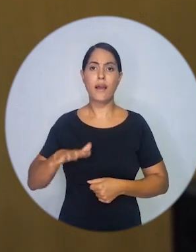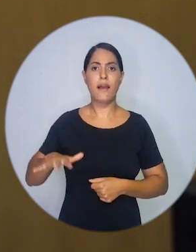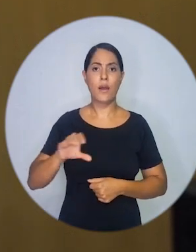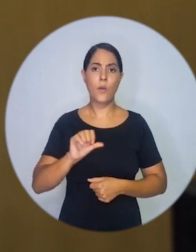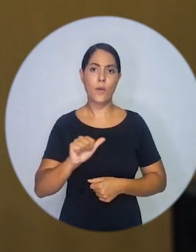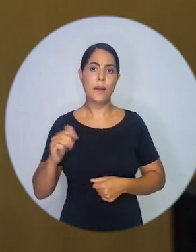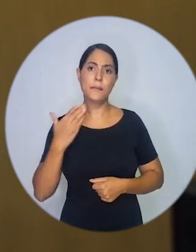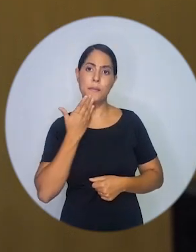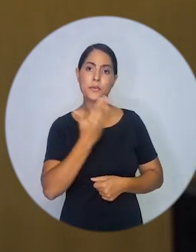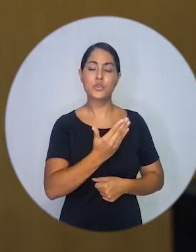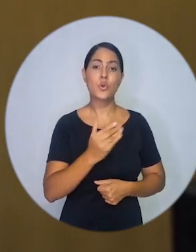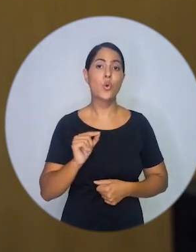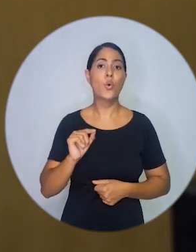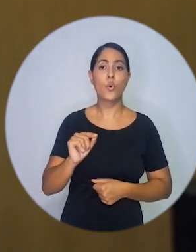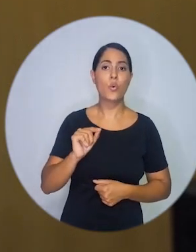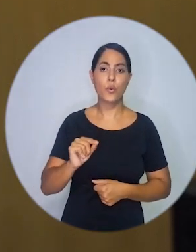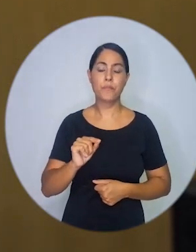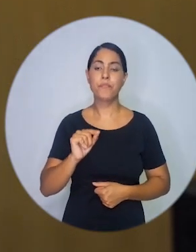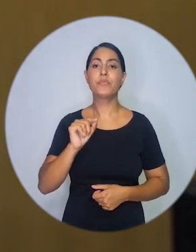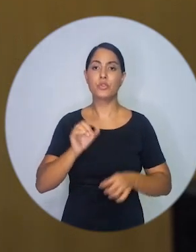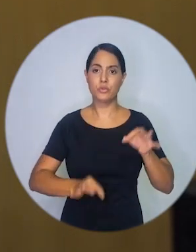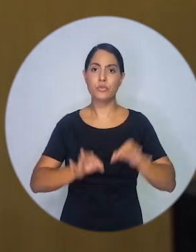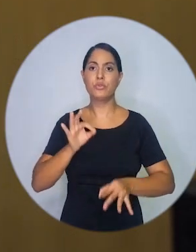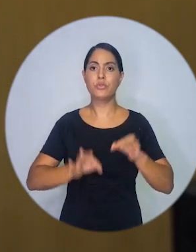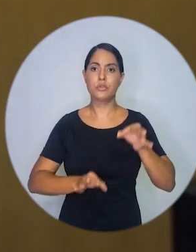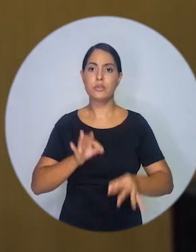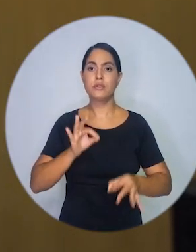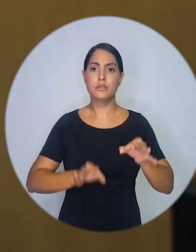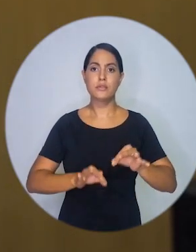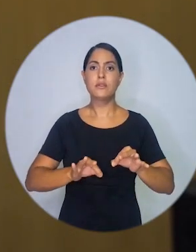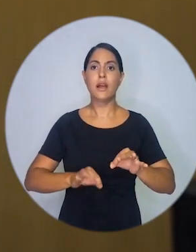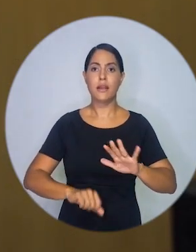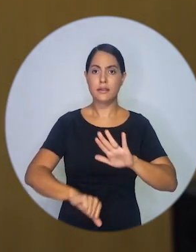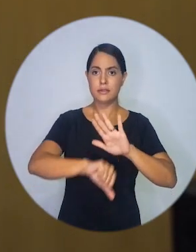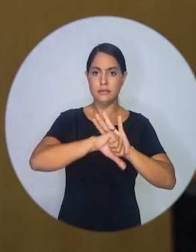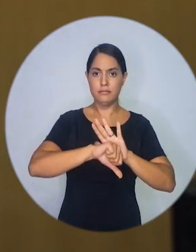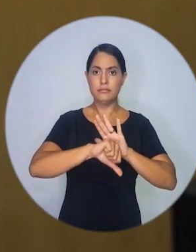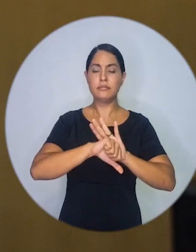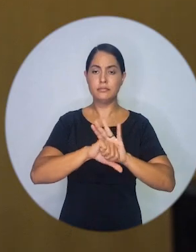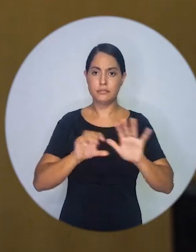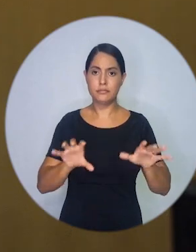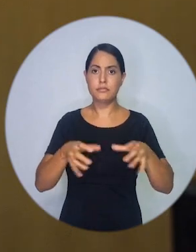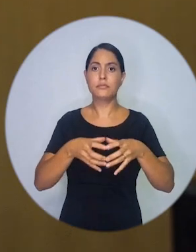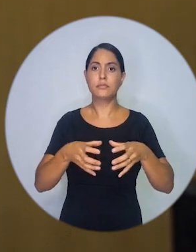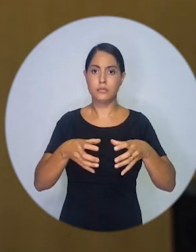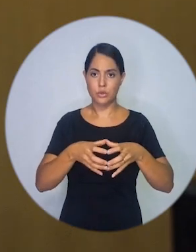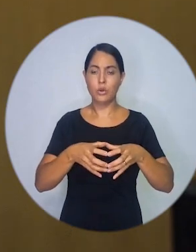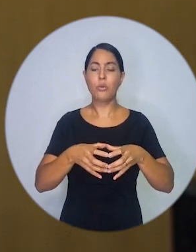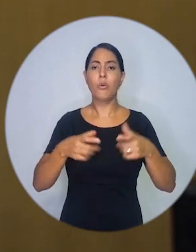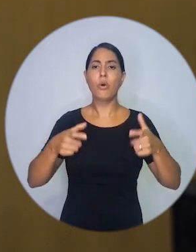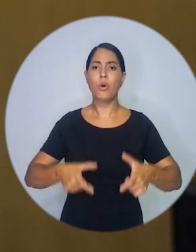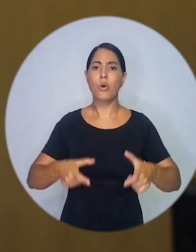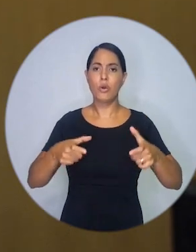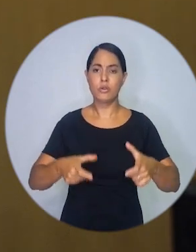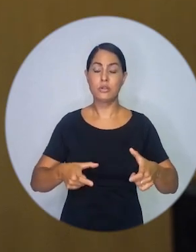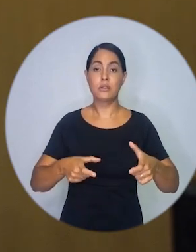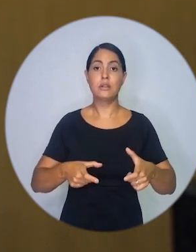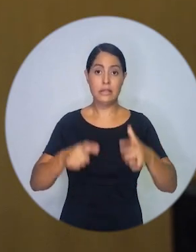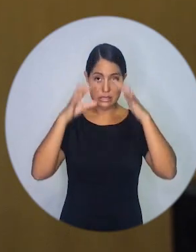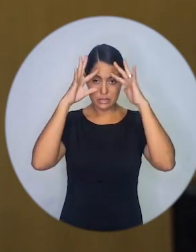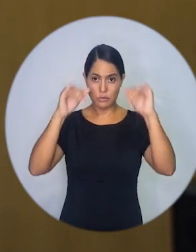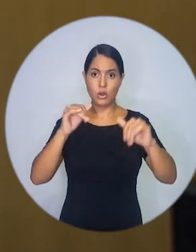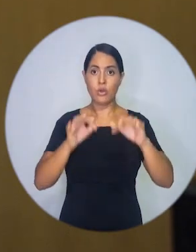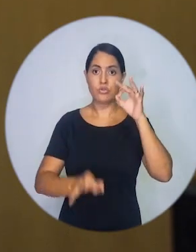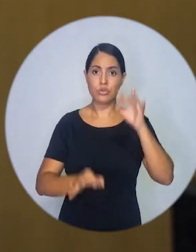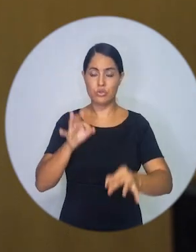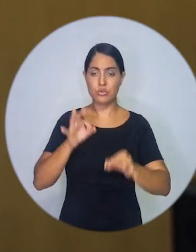que o atendimento aos advogados da Unidade Judicial de Delitos de Organizações Criminosas do Tribunal de Justiça